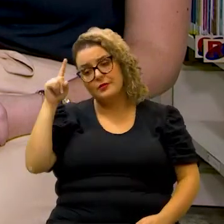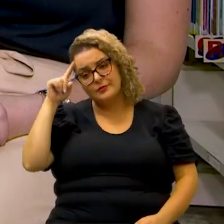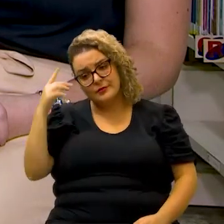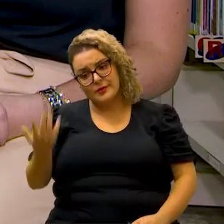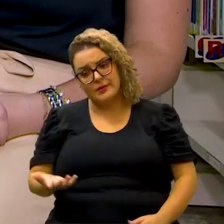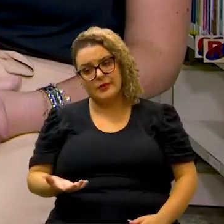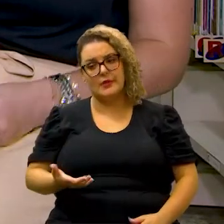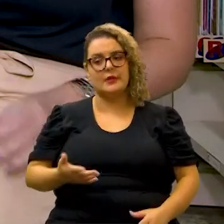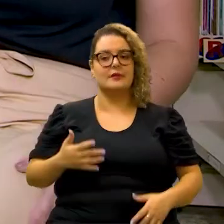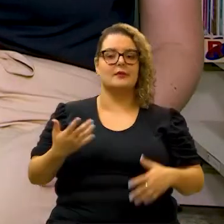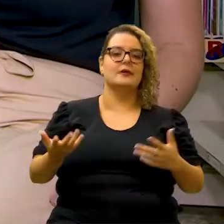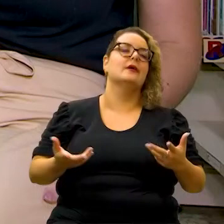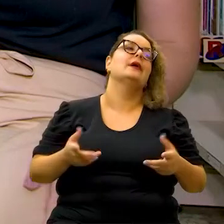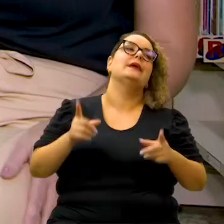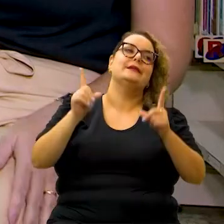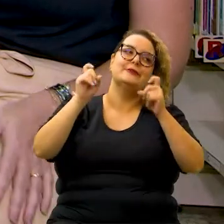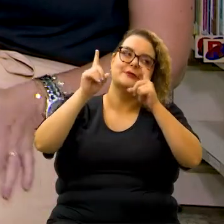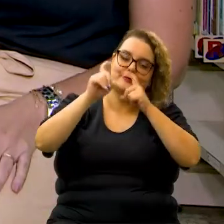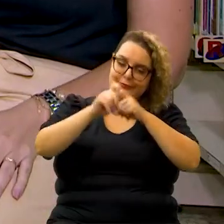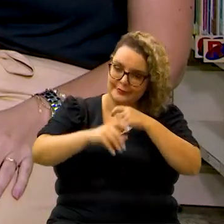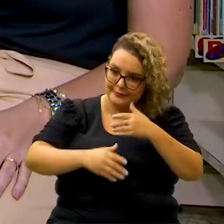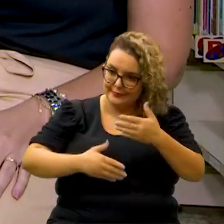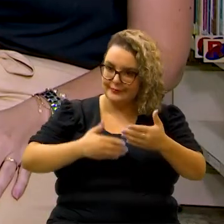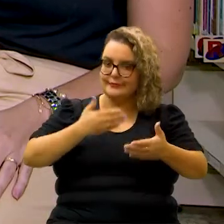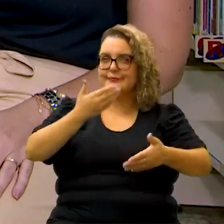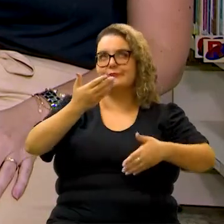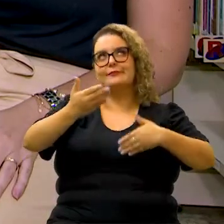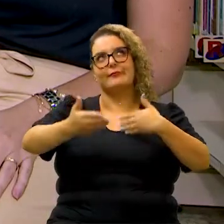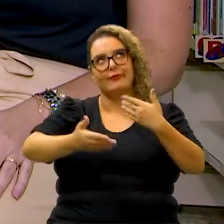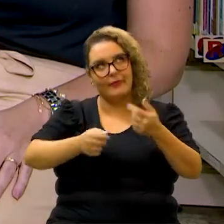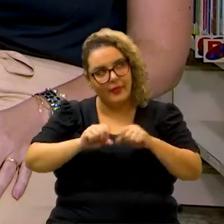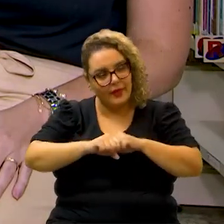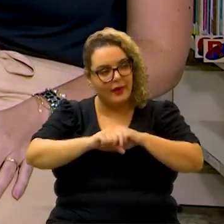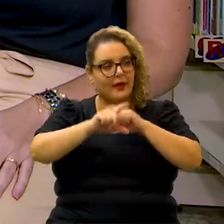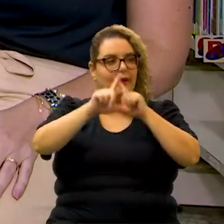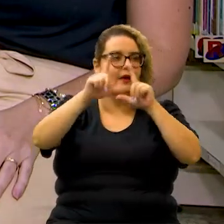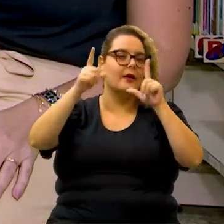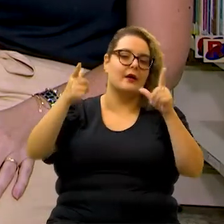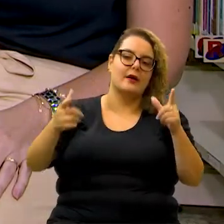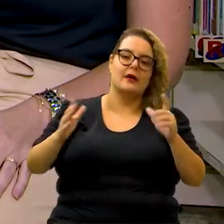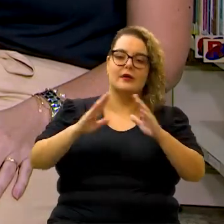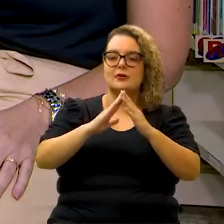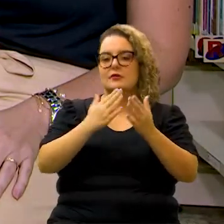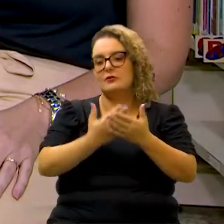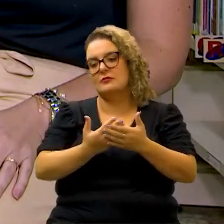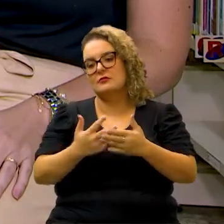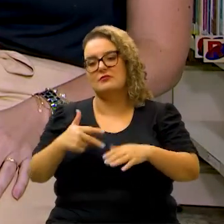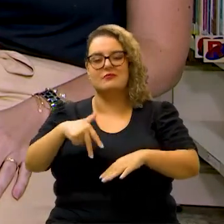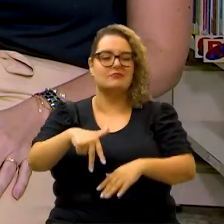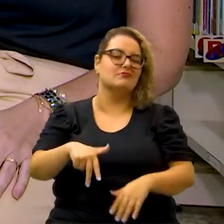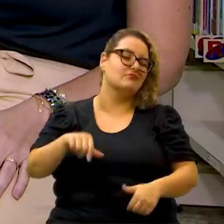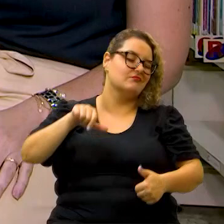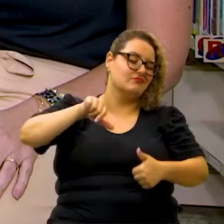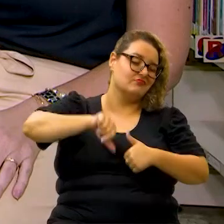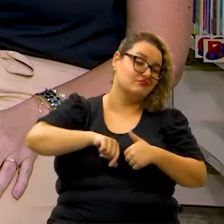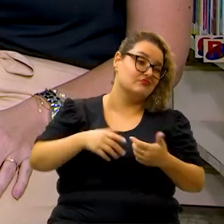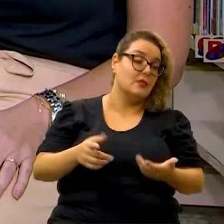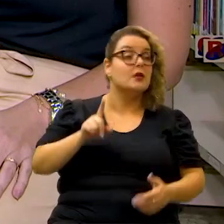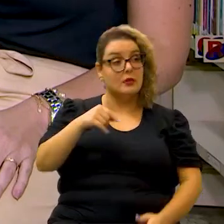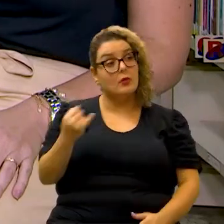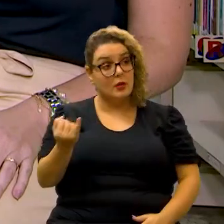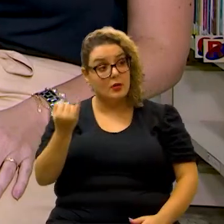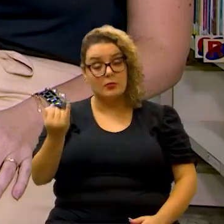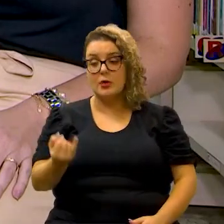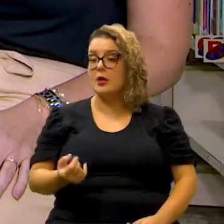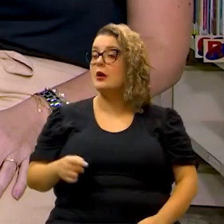dia seguinte, nossa, é aquele parto para acordar, aí chega no portão, às vezes meio mal-humorado.